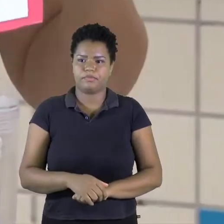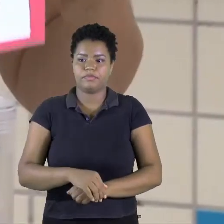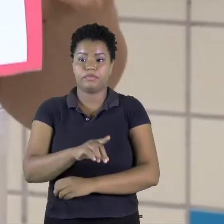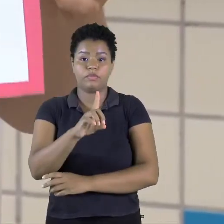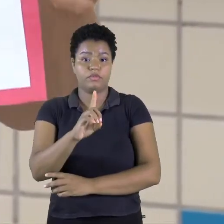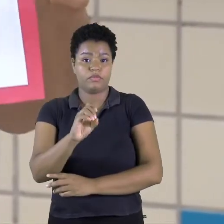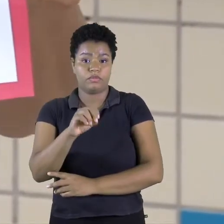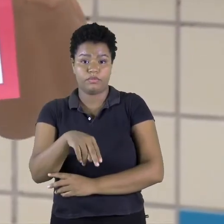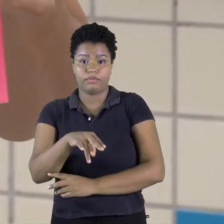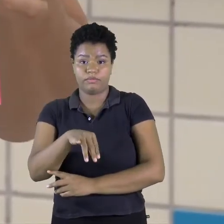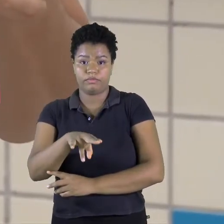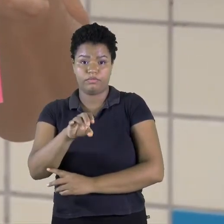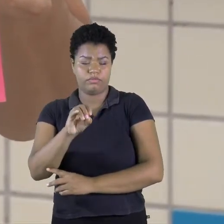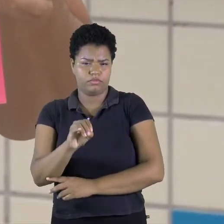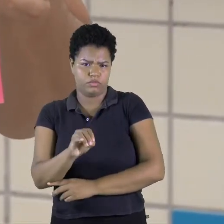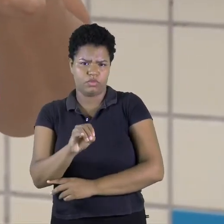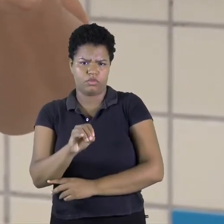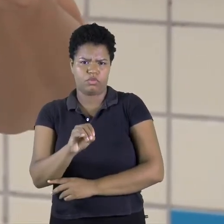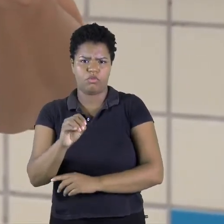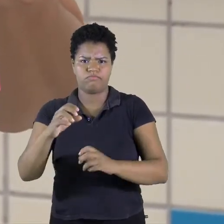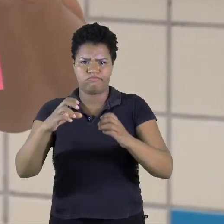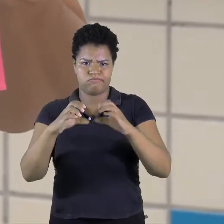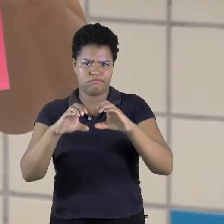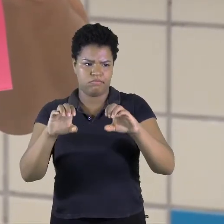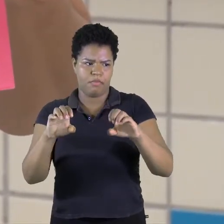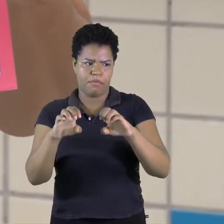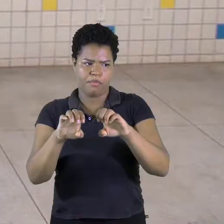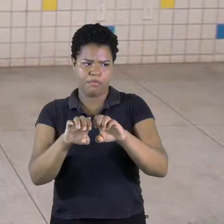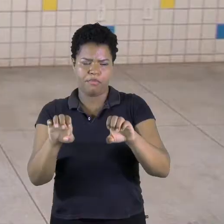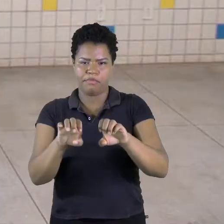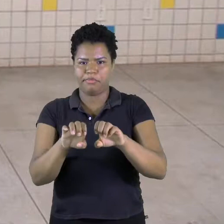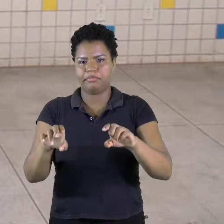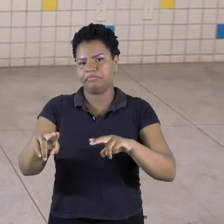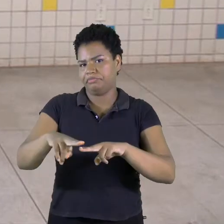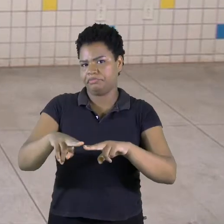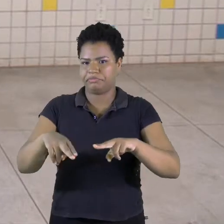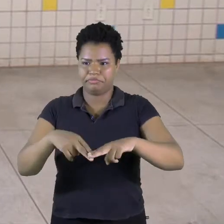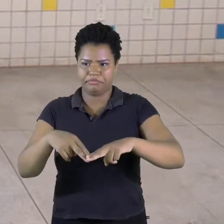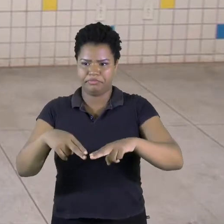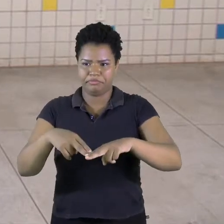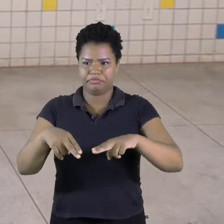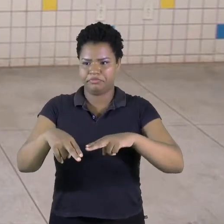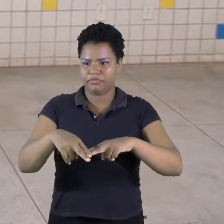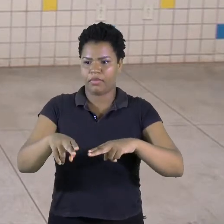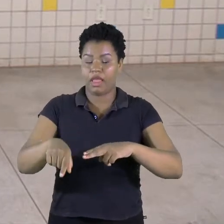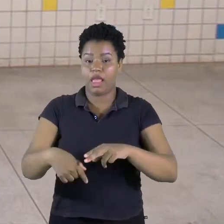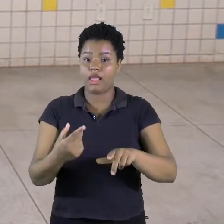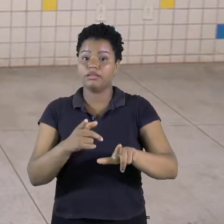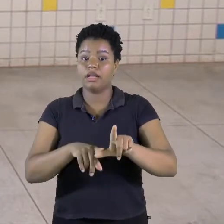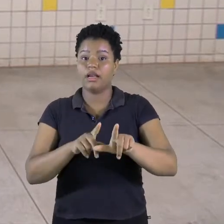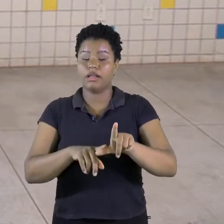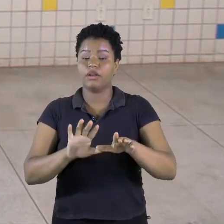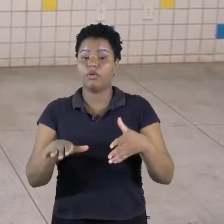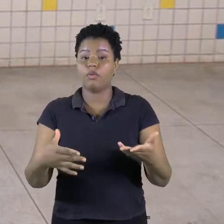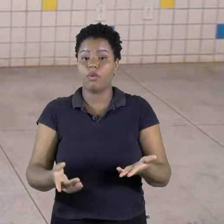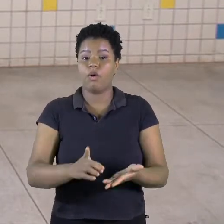Dominó. A primeira letra aqui é T ou D? Lembra? Dominó.